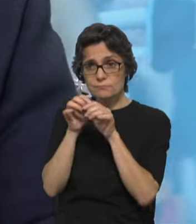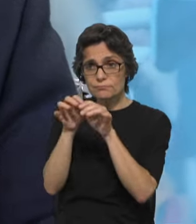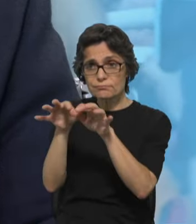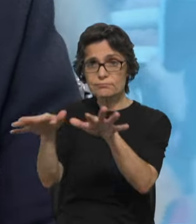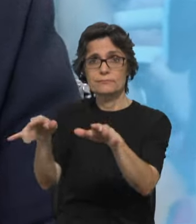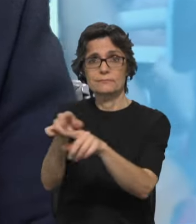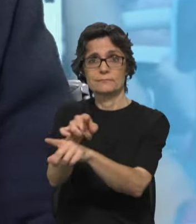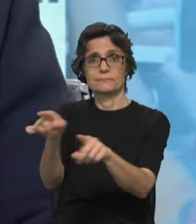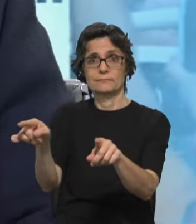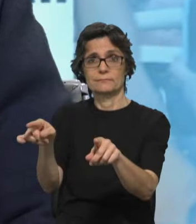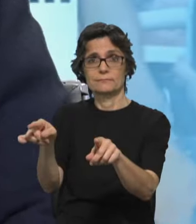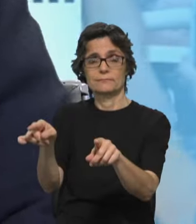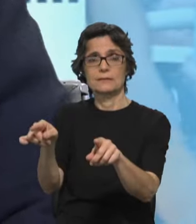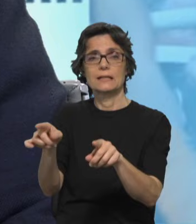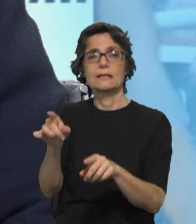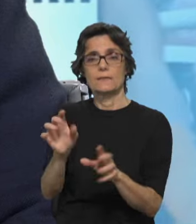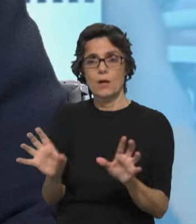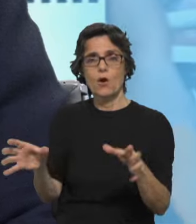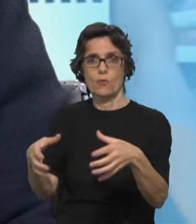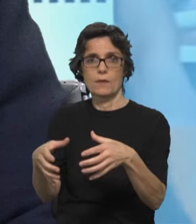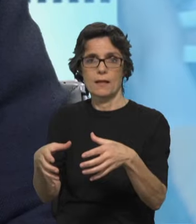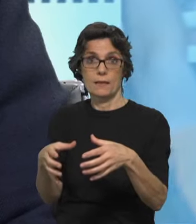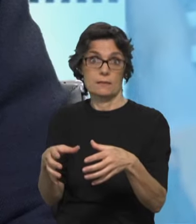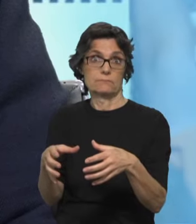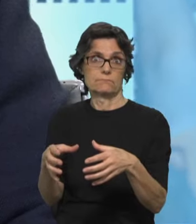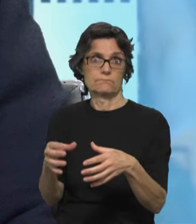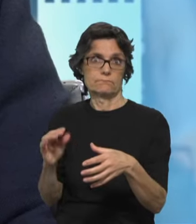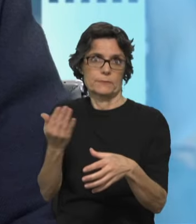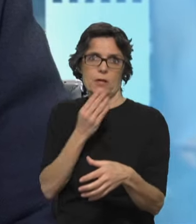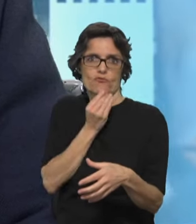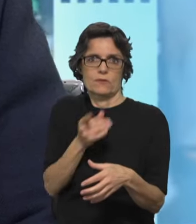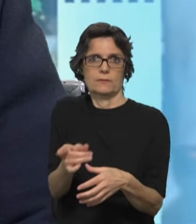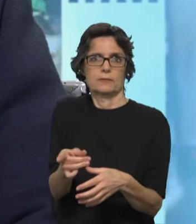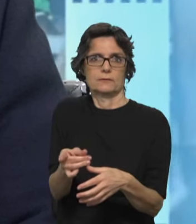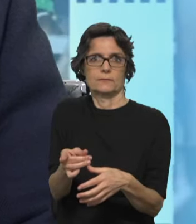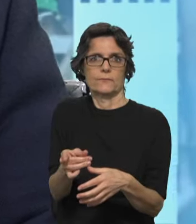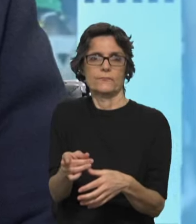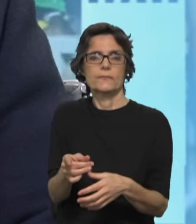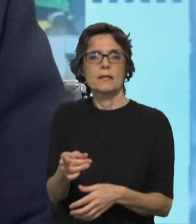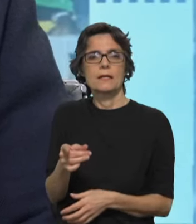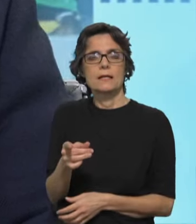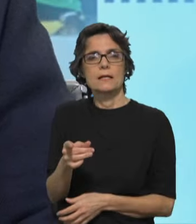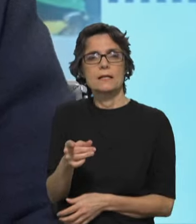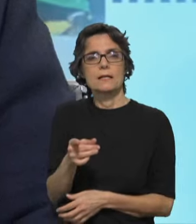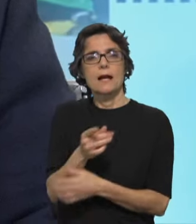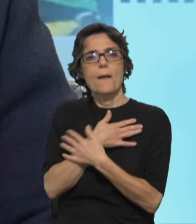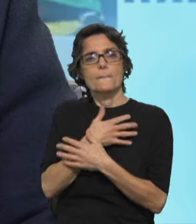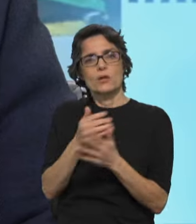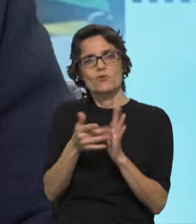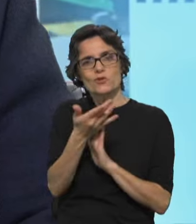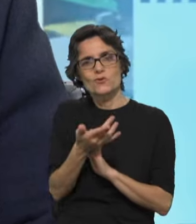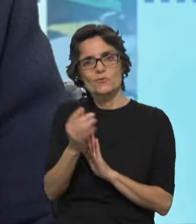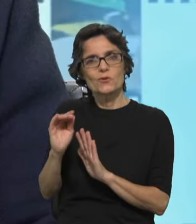muito concretamente a comunidade judaica, não é? E é eles que, no fundo, os